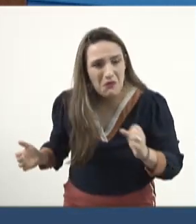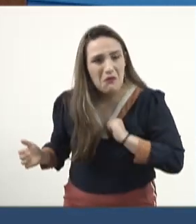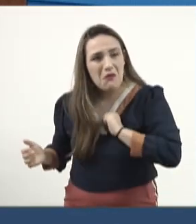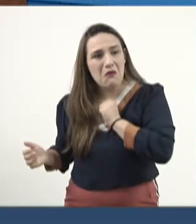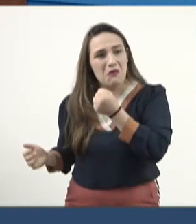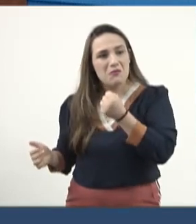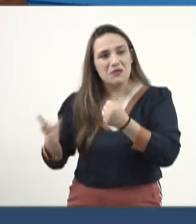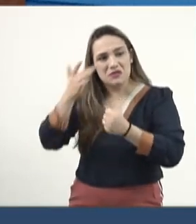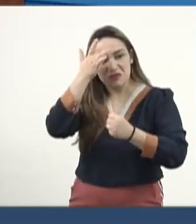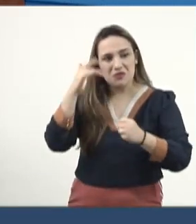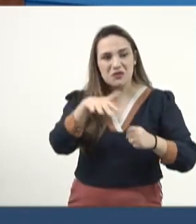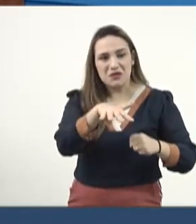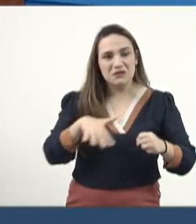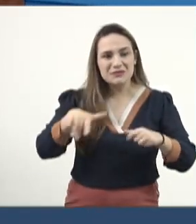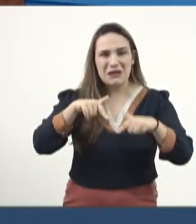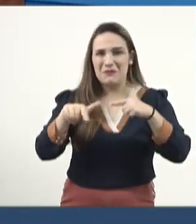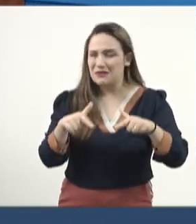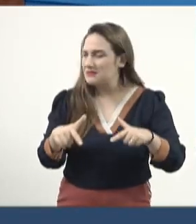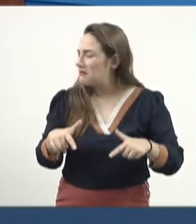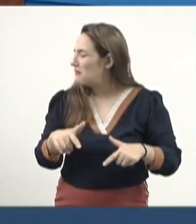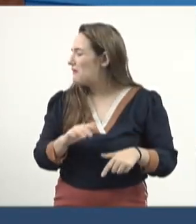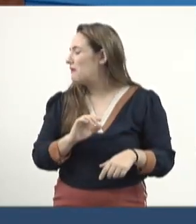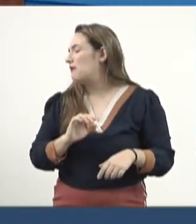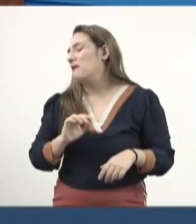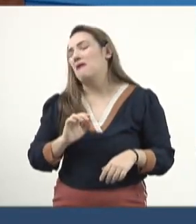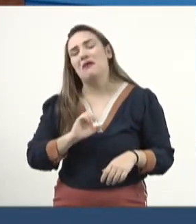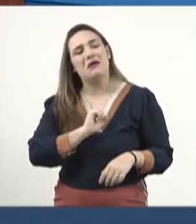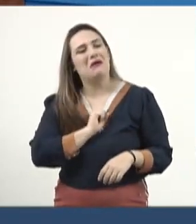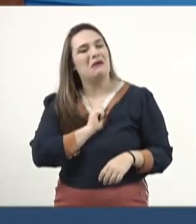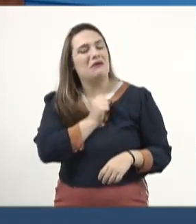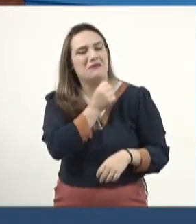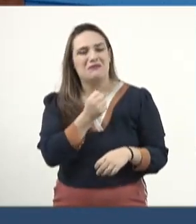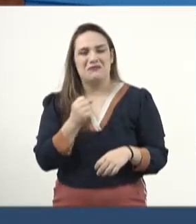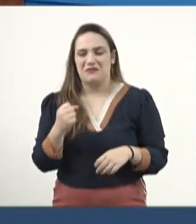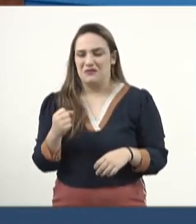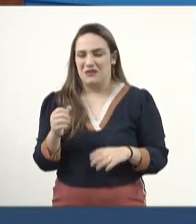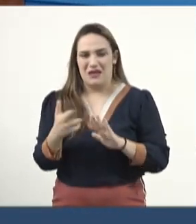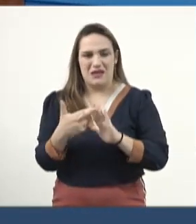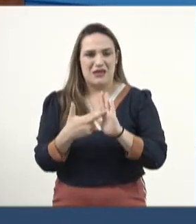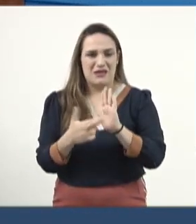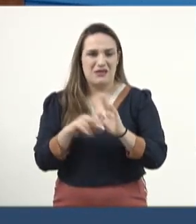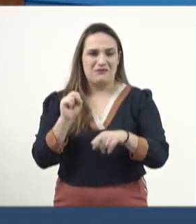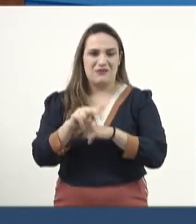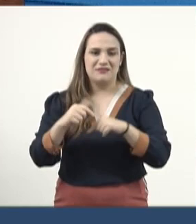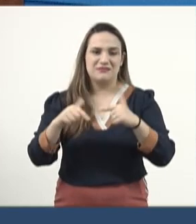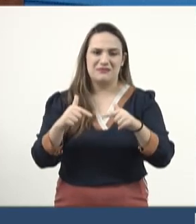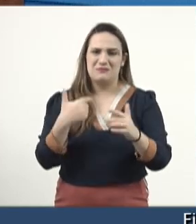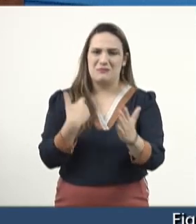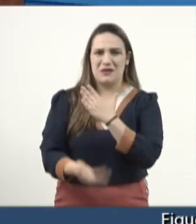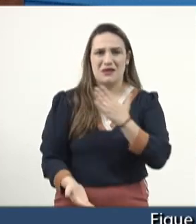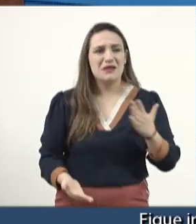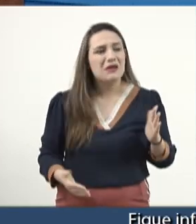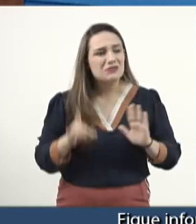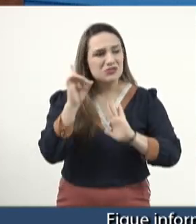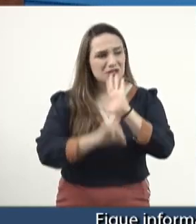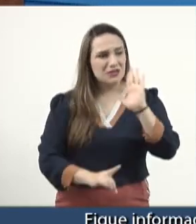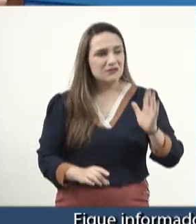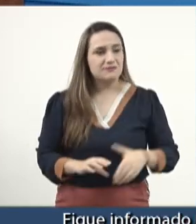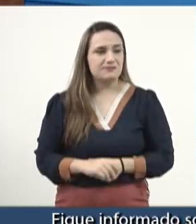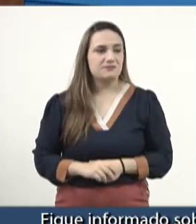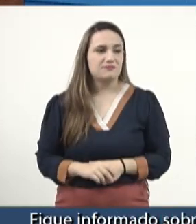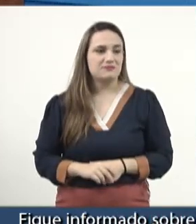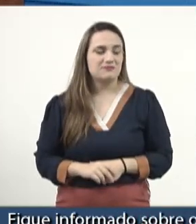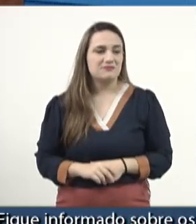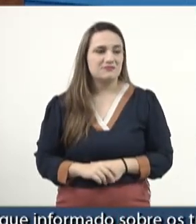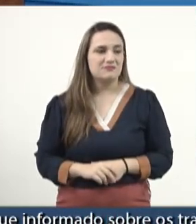classe trabalhadora, um desastre, precarizando as condições de trabalho, caçando o direito dos trabalhadores. Agora,